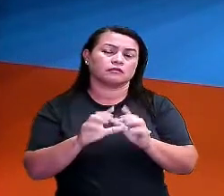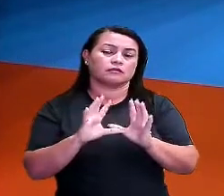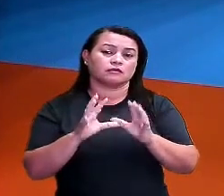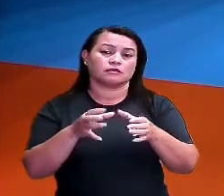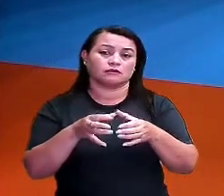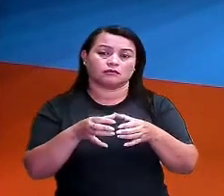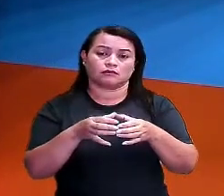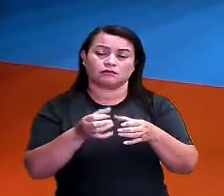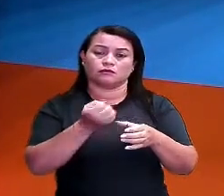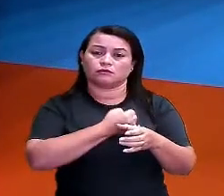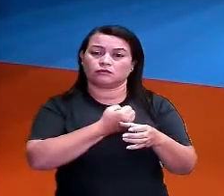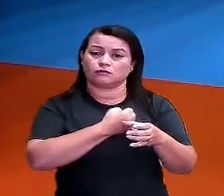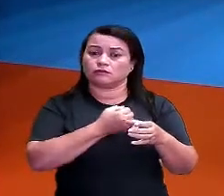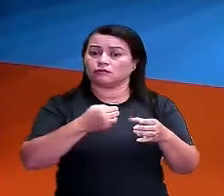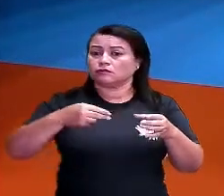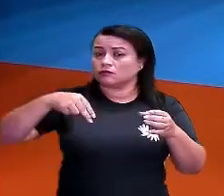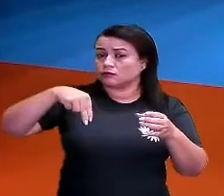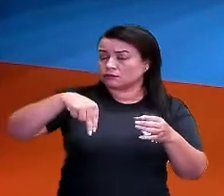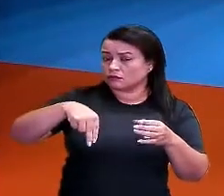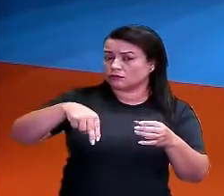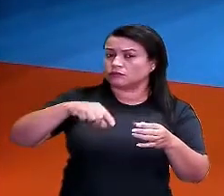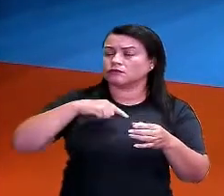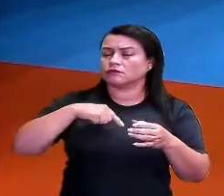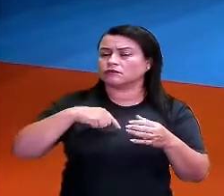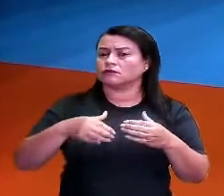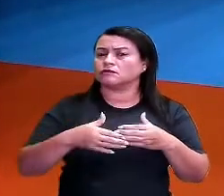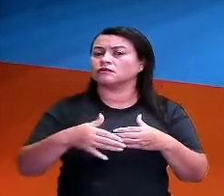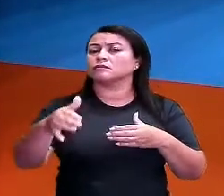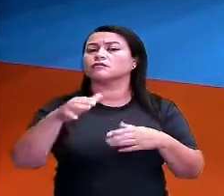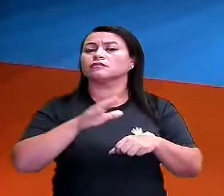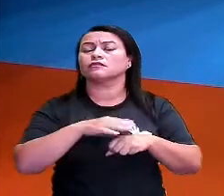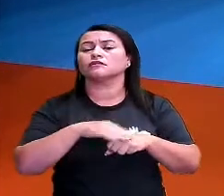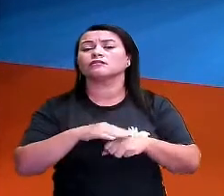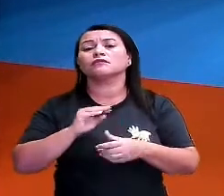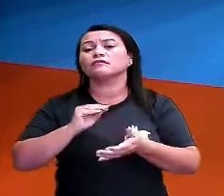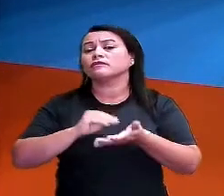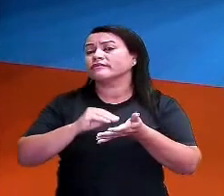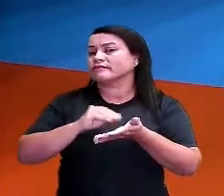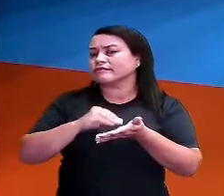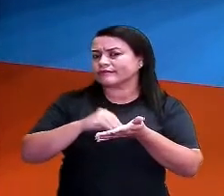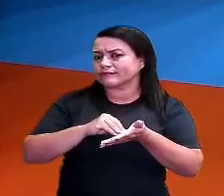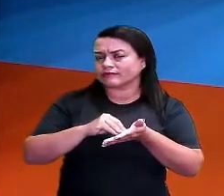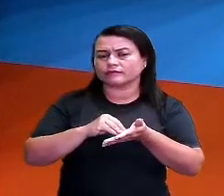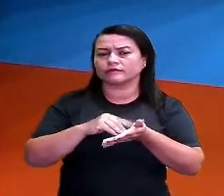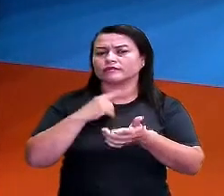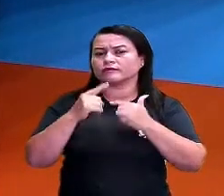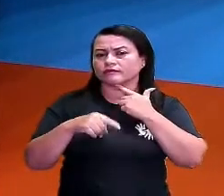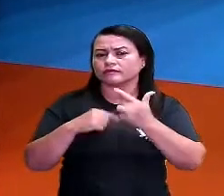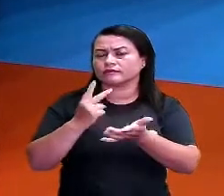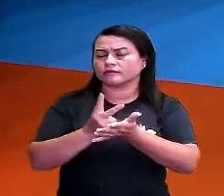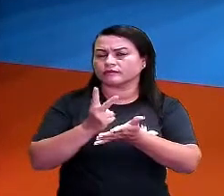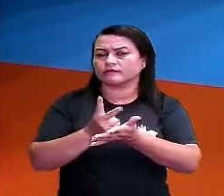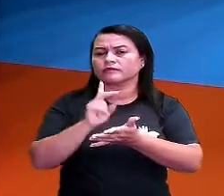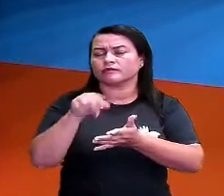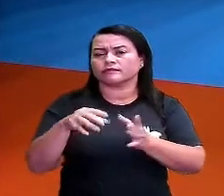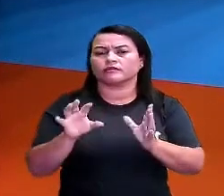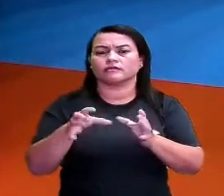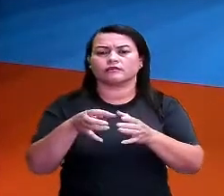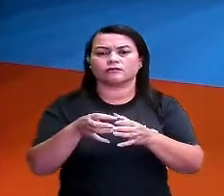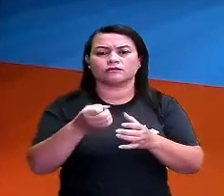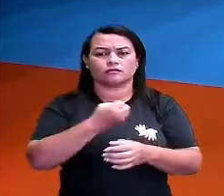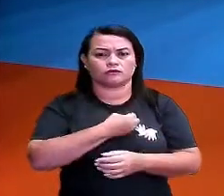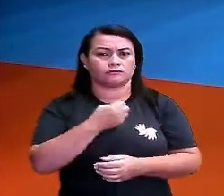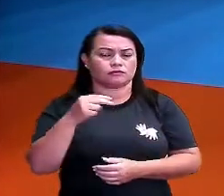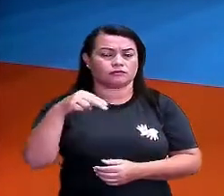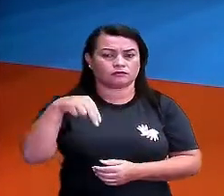dos números naturais. A partir do momento que sobrou o resto e eu não continuo essa divisão, eu estou trabalhando o conjunto dos números naturais. Se